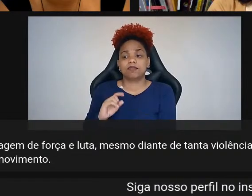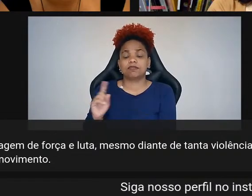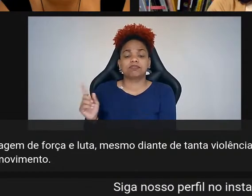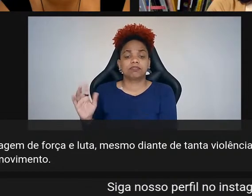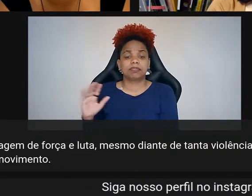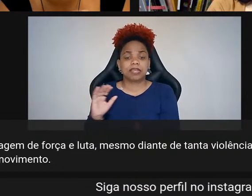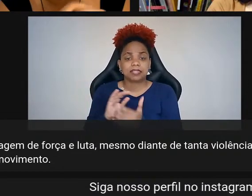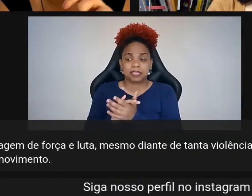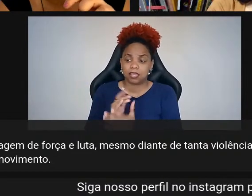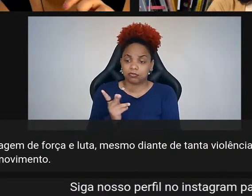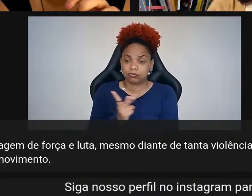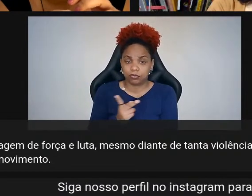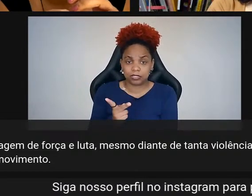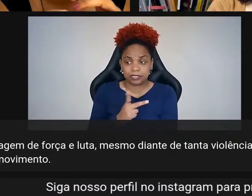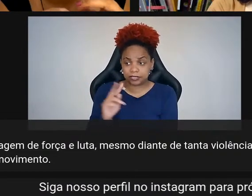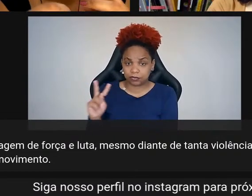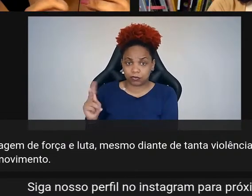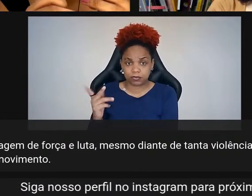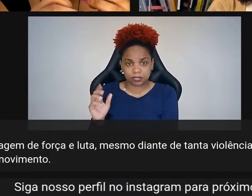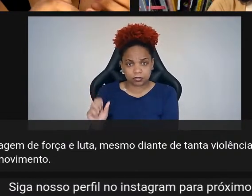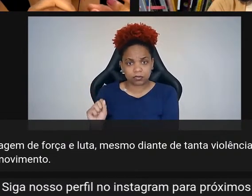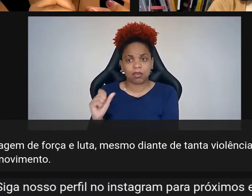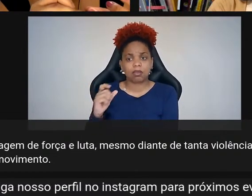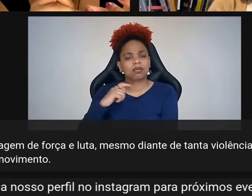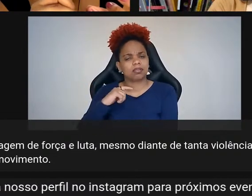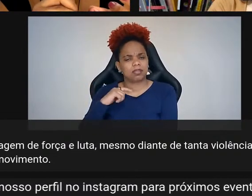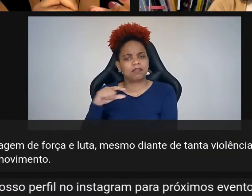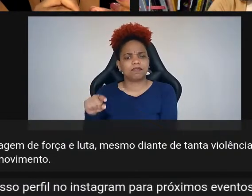direitos do ponto de vista